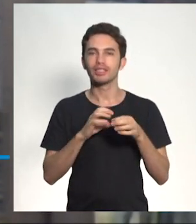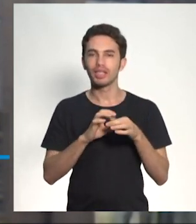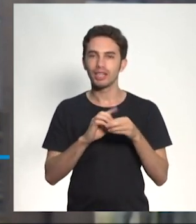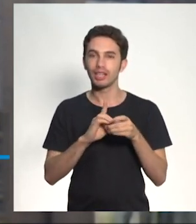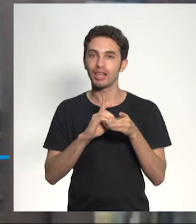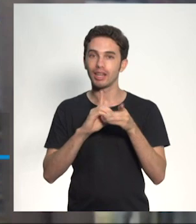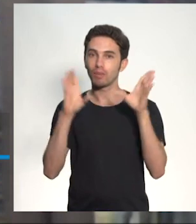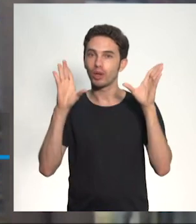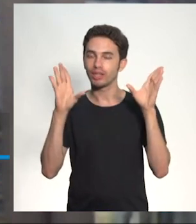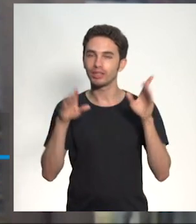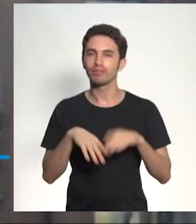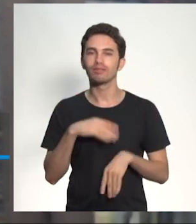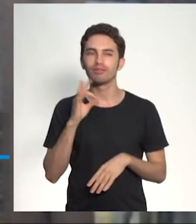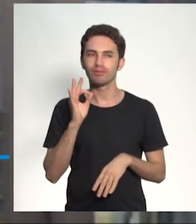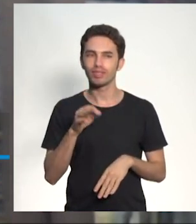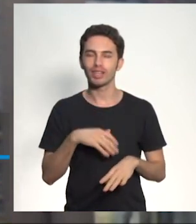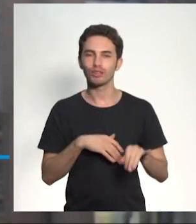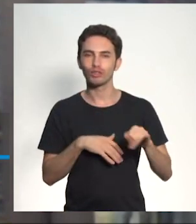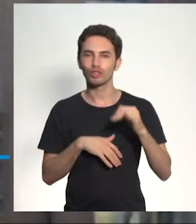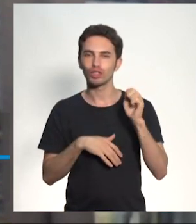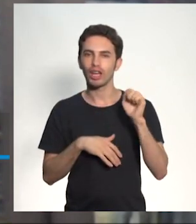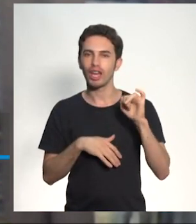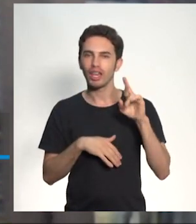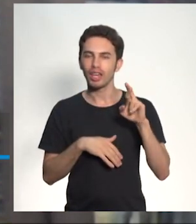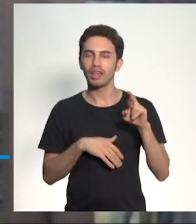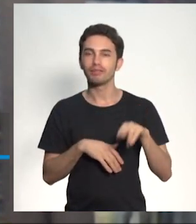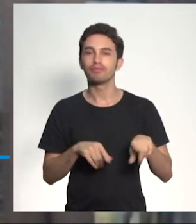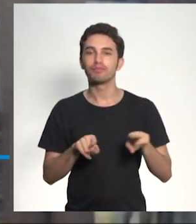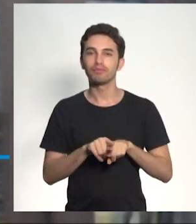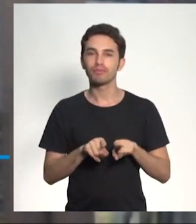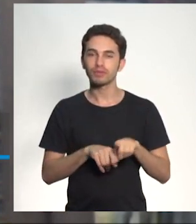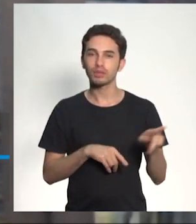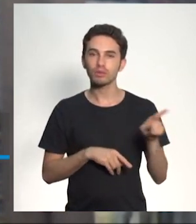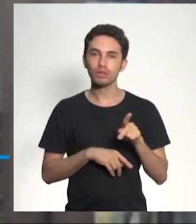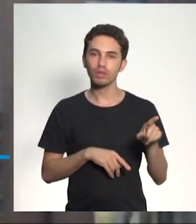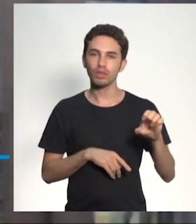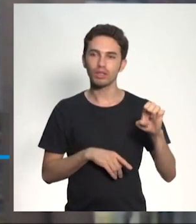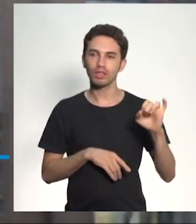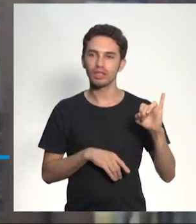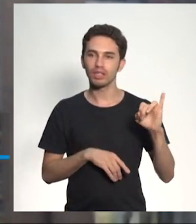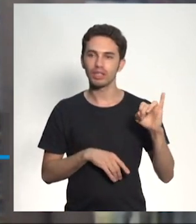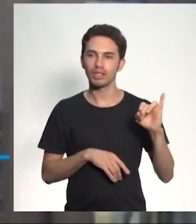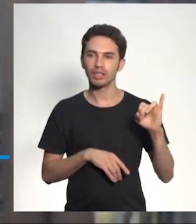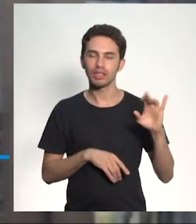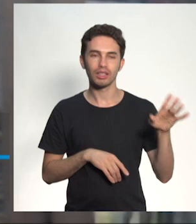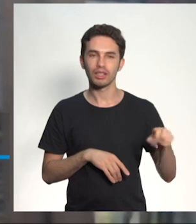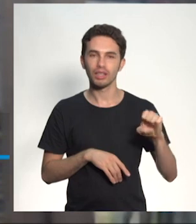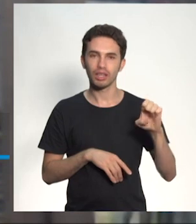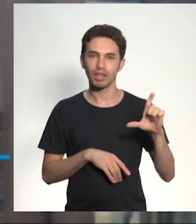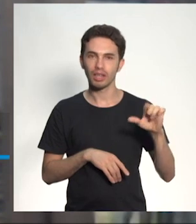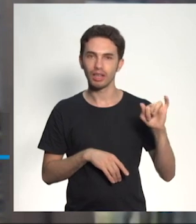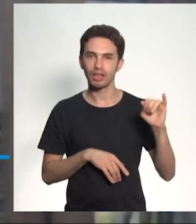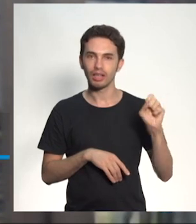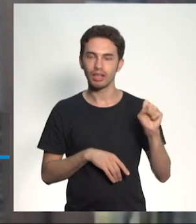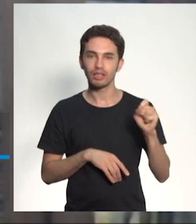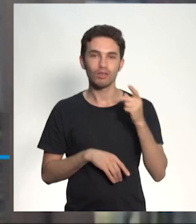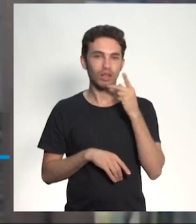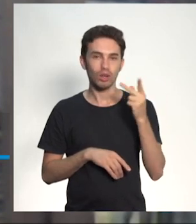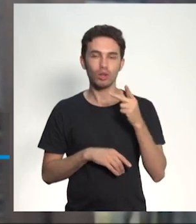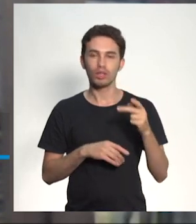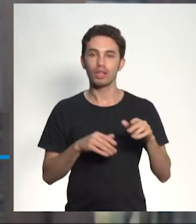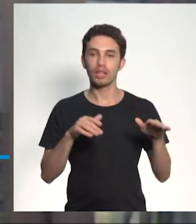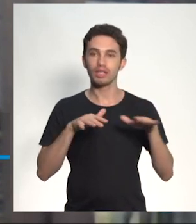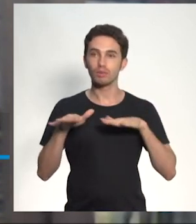exatamente, professor Jair. O professor Elias falou sobre a importância das manifestações de